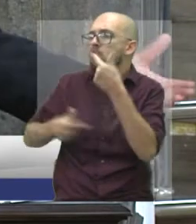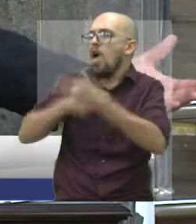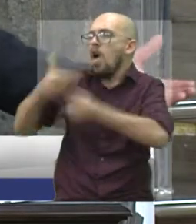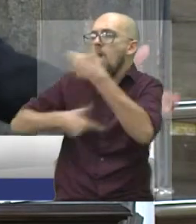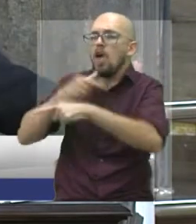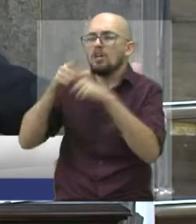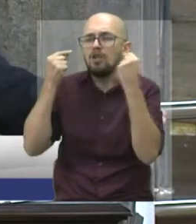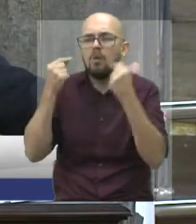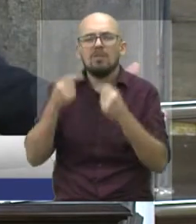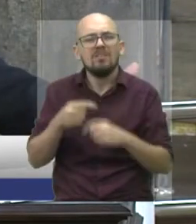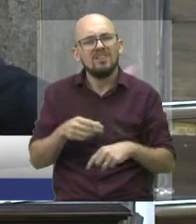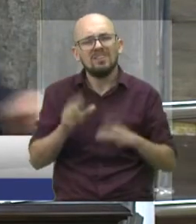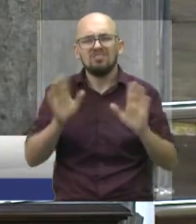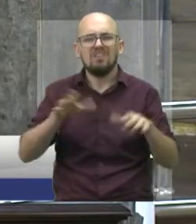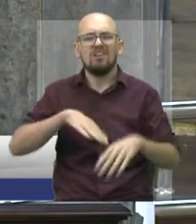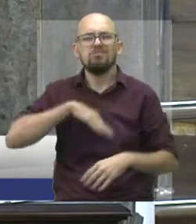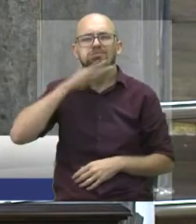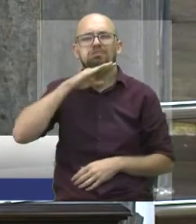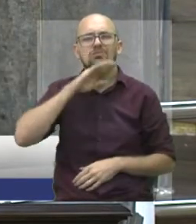daí já deu, doutor Segura.